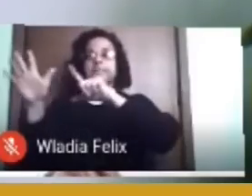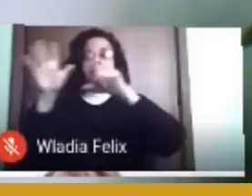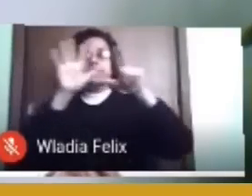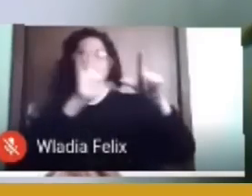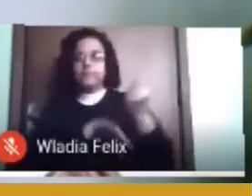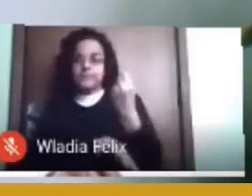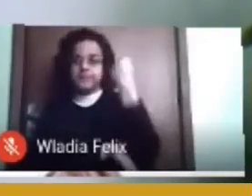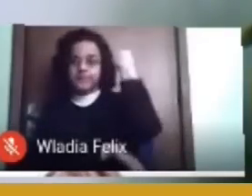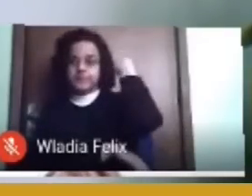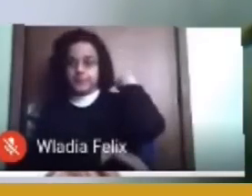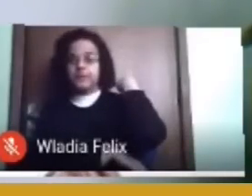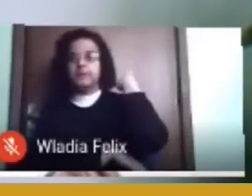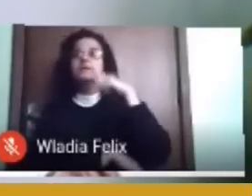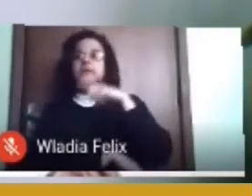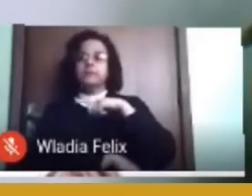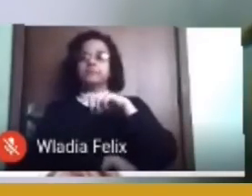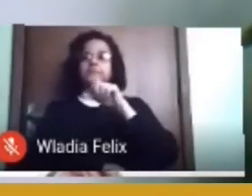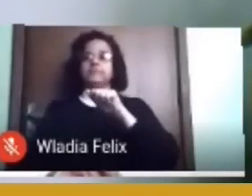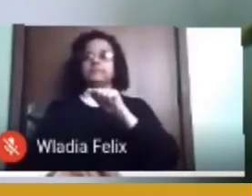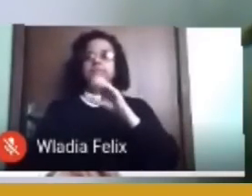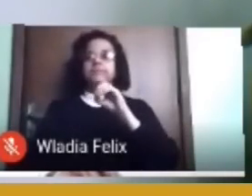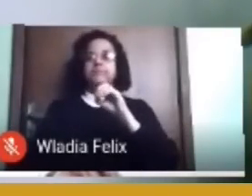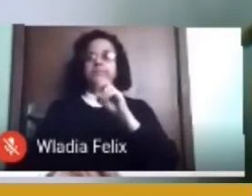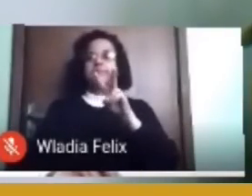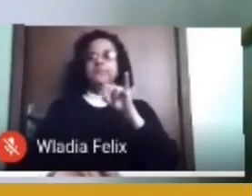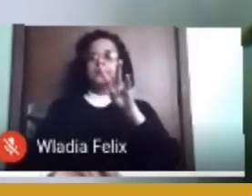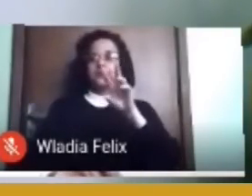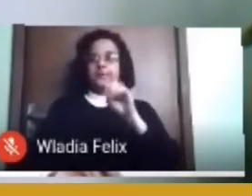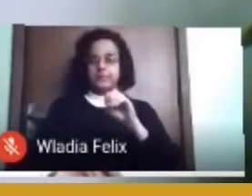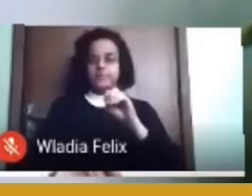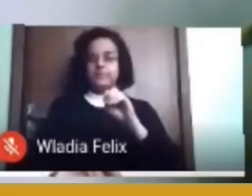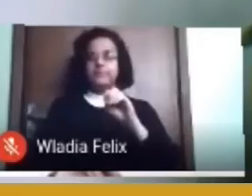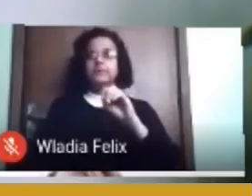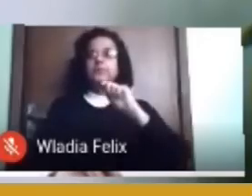do racismo. Então, nós trouxemos vários profissionais,